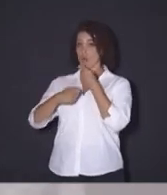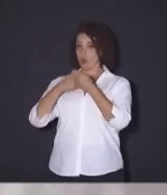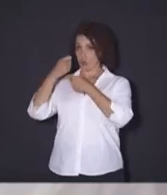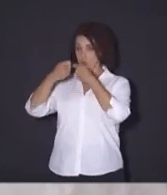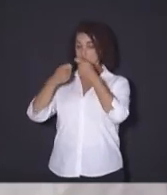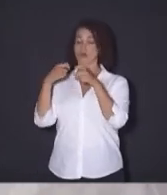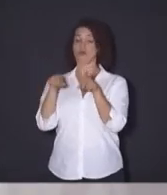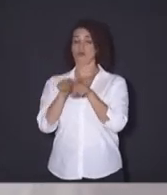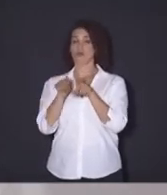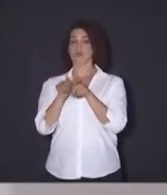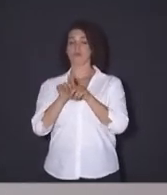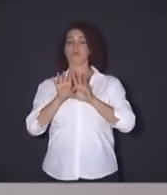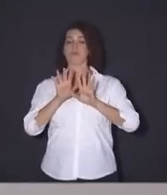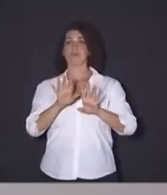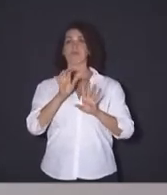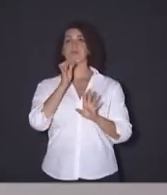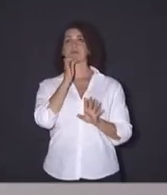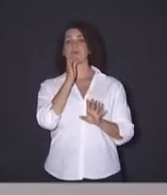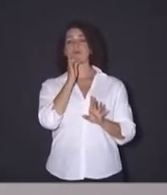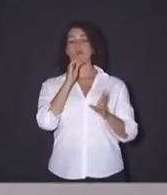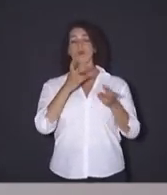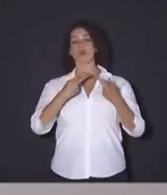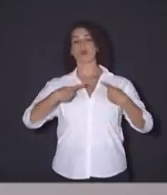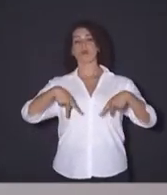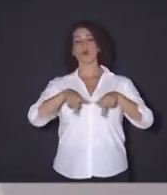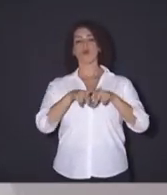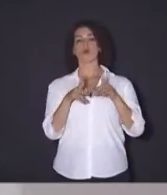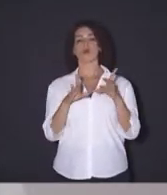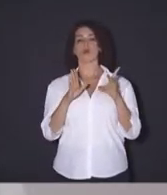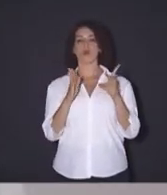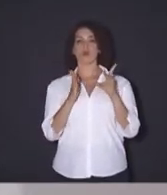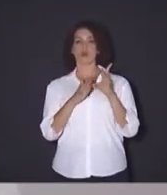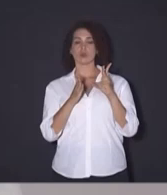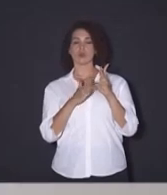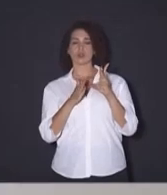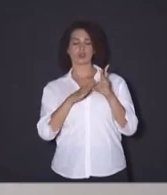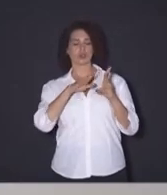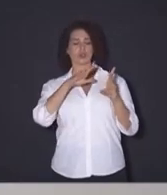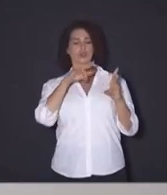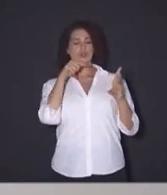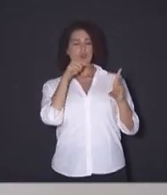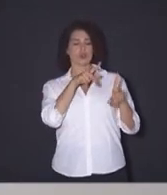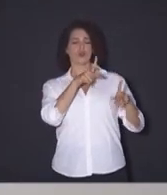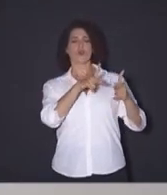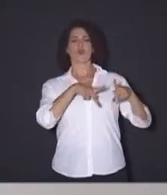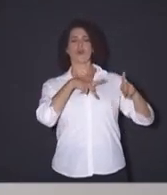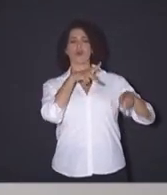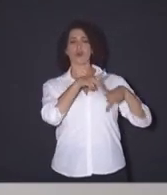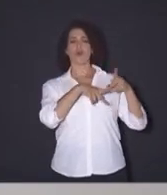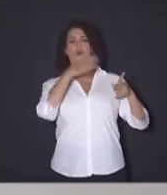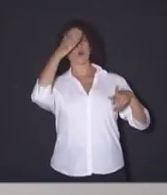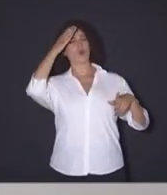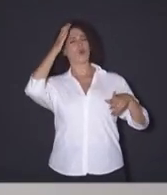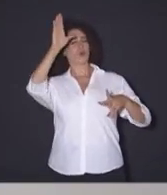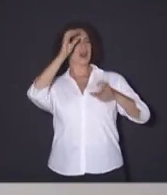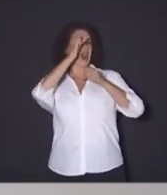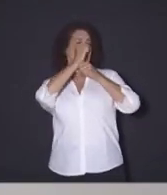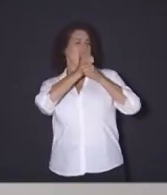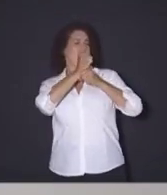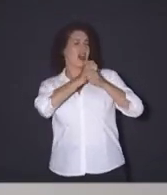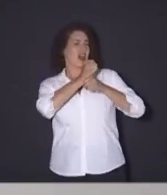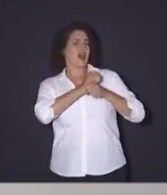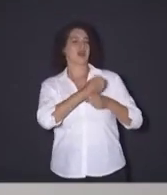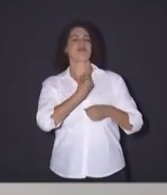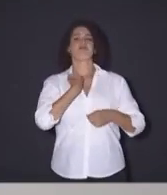a gente pegar os povos indígenas nações com culturas milenares que sobreviveram no nosso país